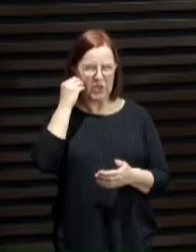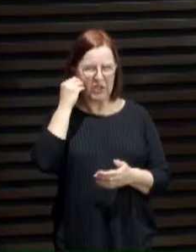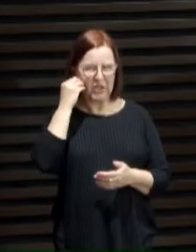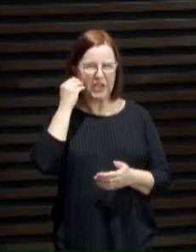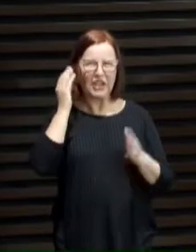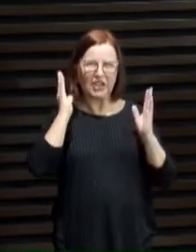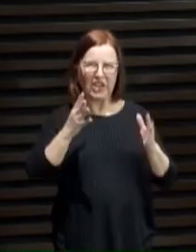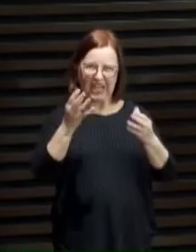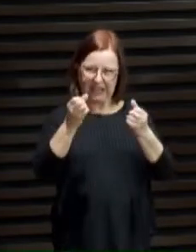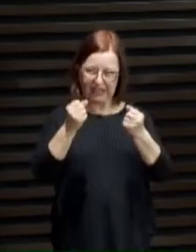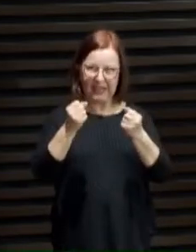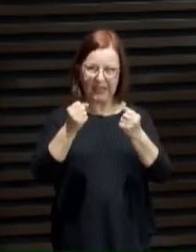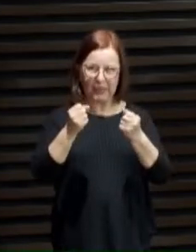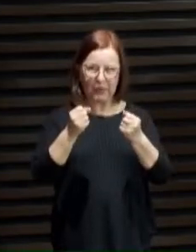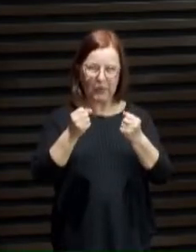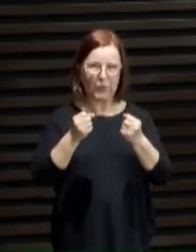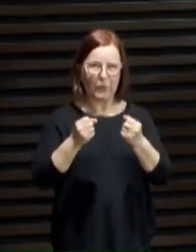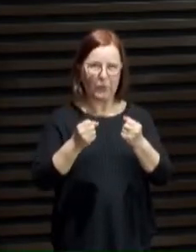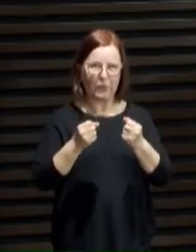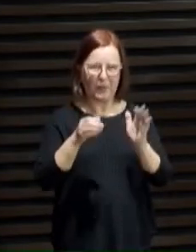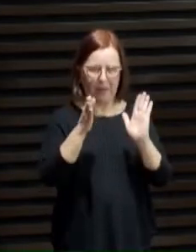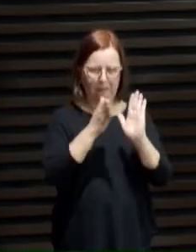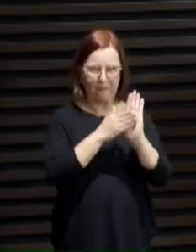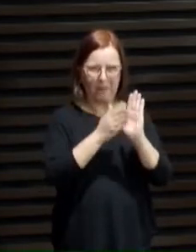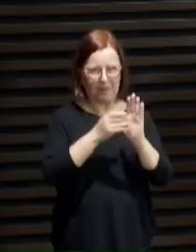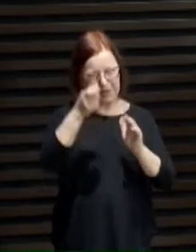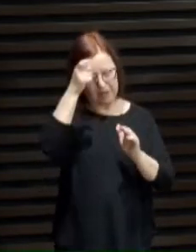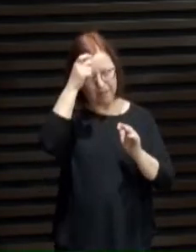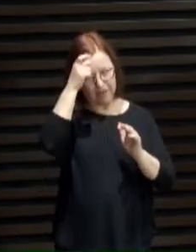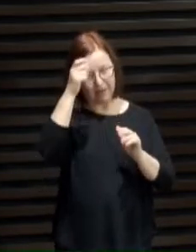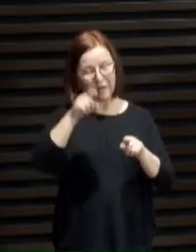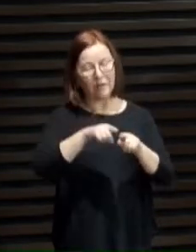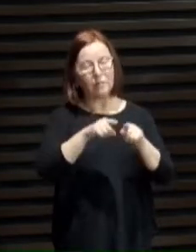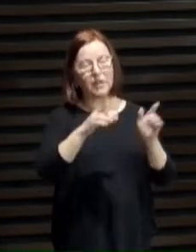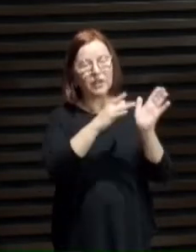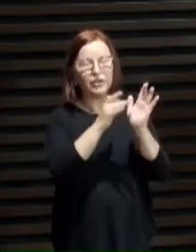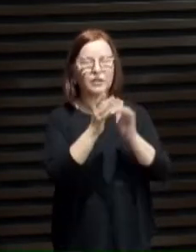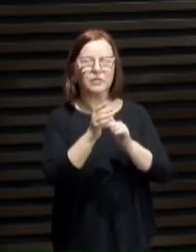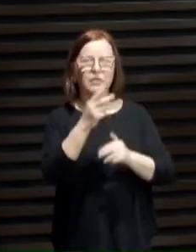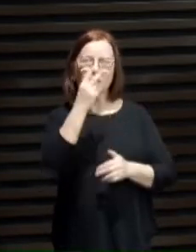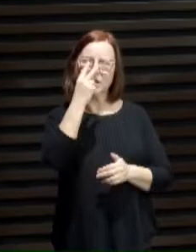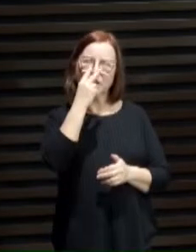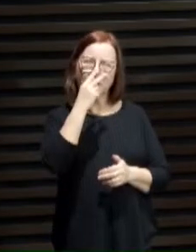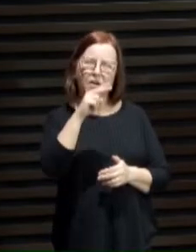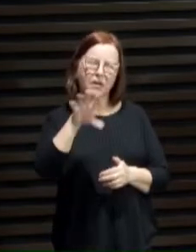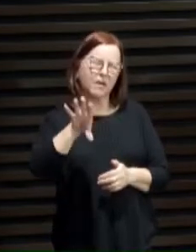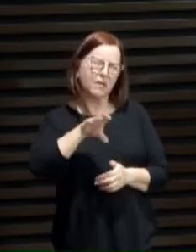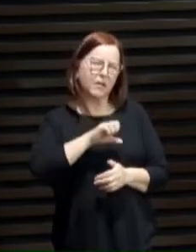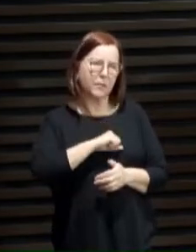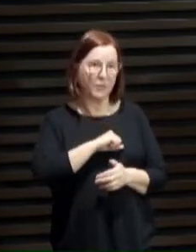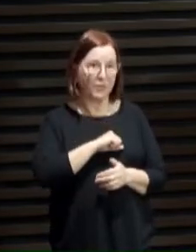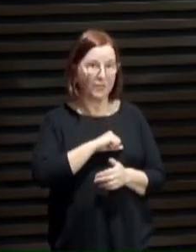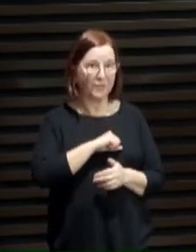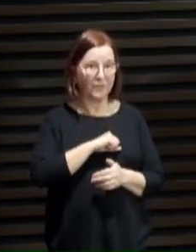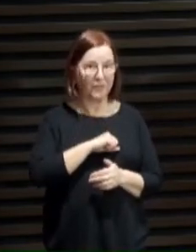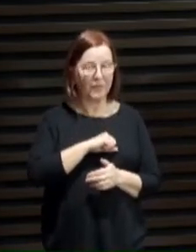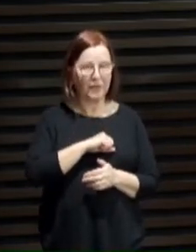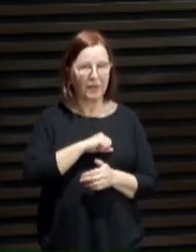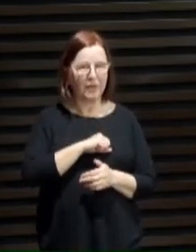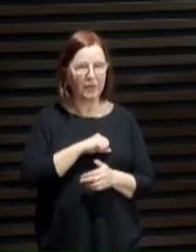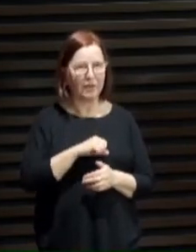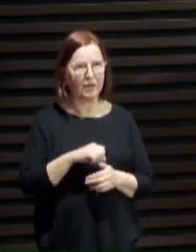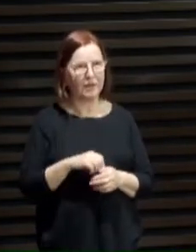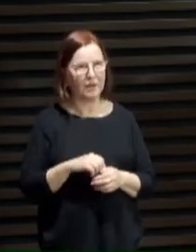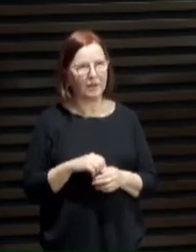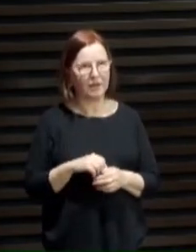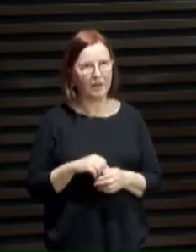os outros discípulos com aquele amor de alguém que vai com eles até o fim, mas ao mesmo tempo olhando para eles, lembra que o Pai entregou